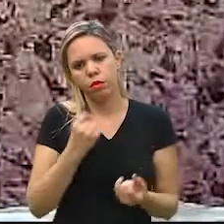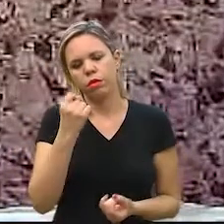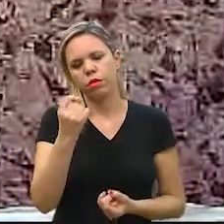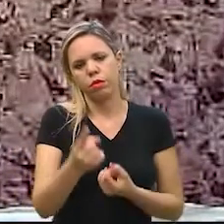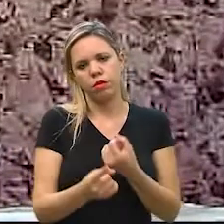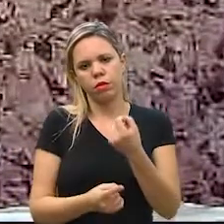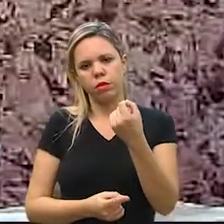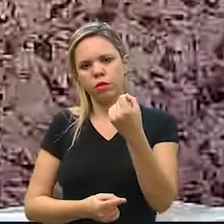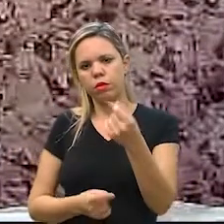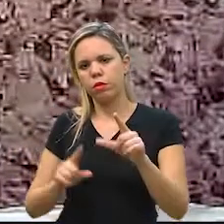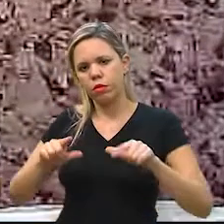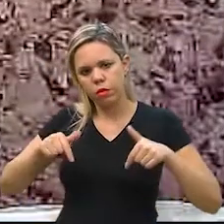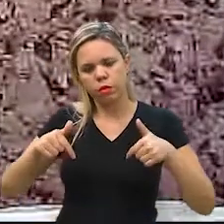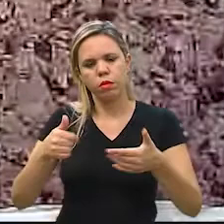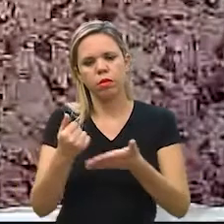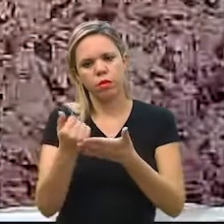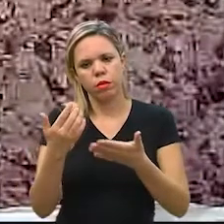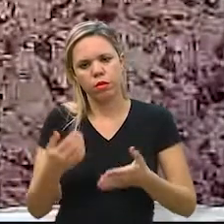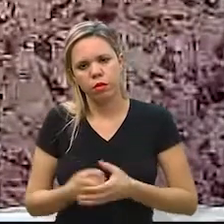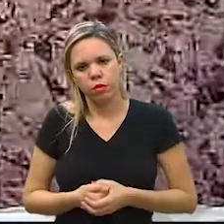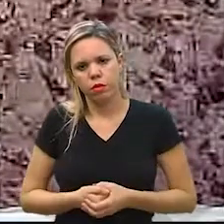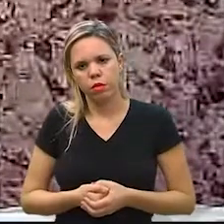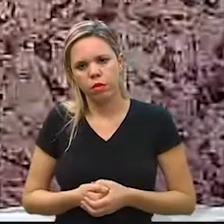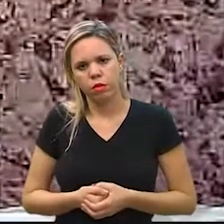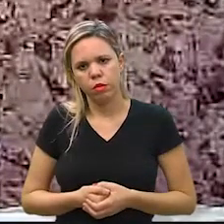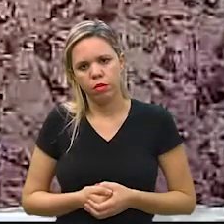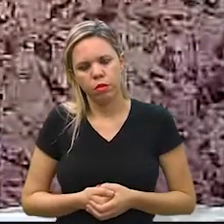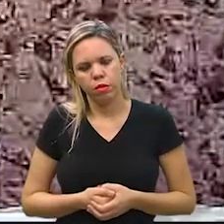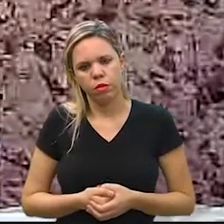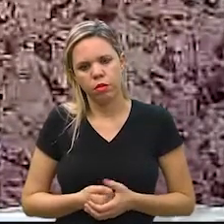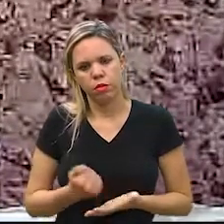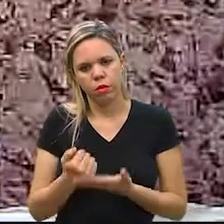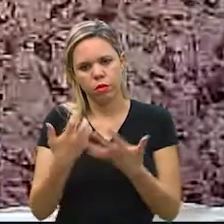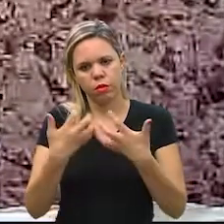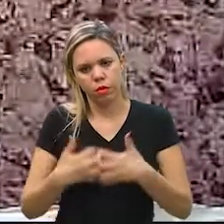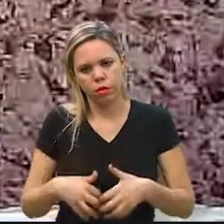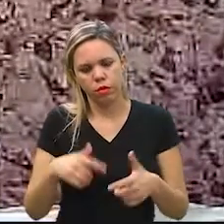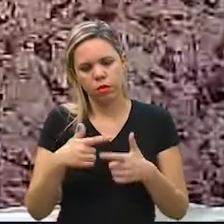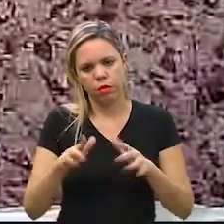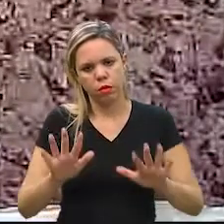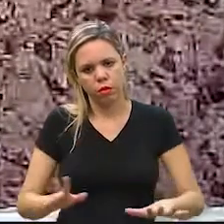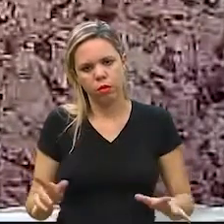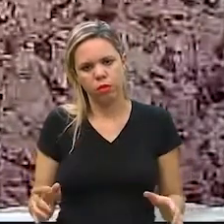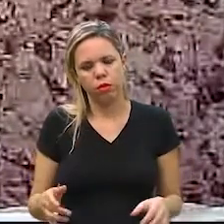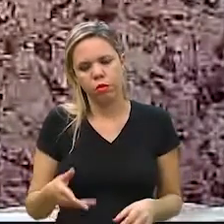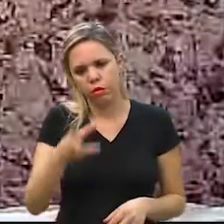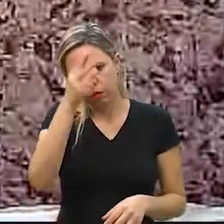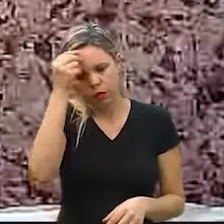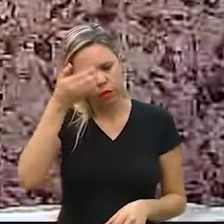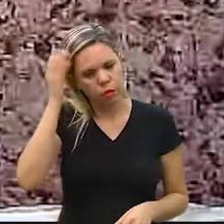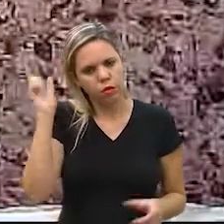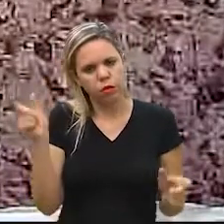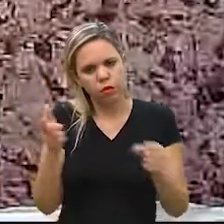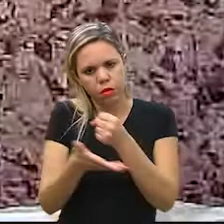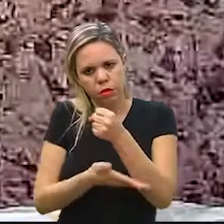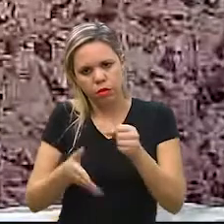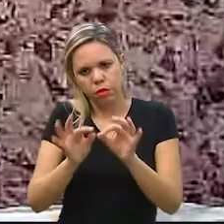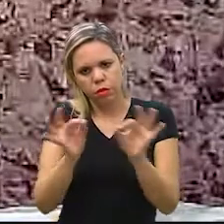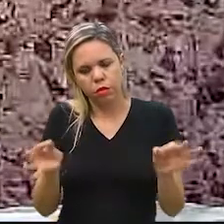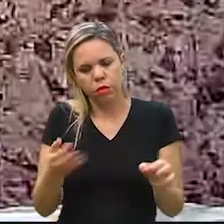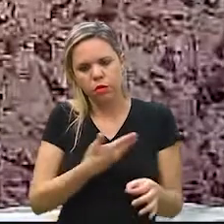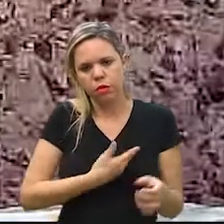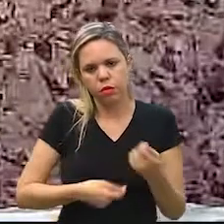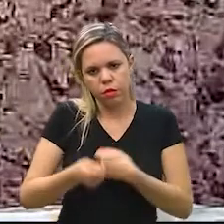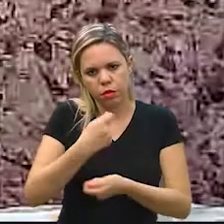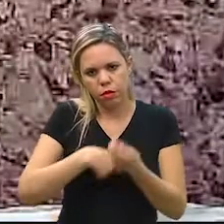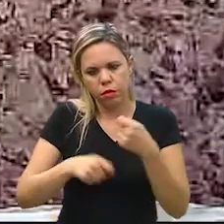algumas ações aí de impacto que a prefeitura com a sua pequena governabilidade, ou seja, com a